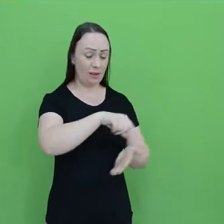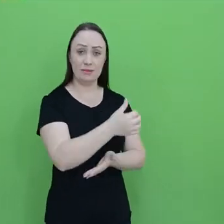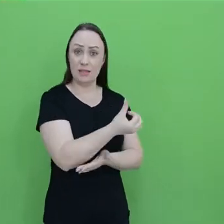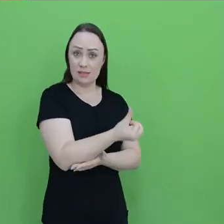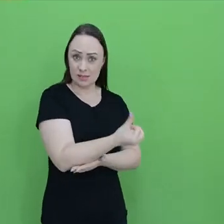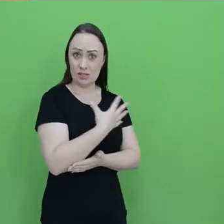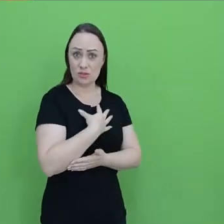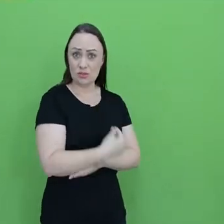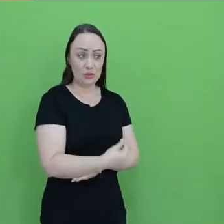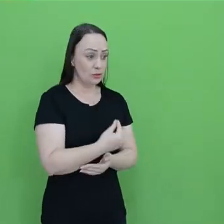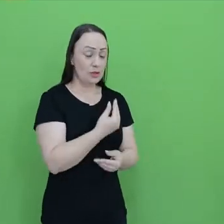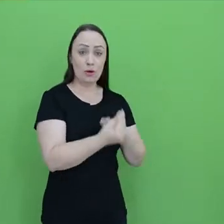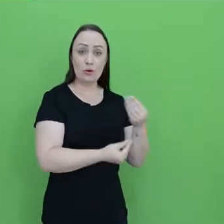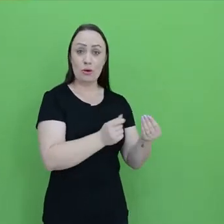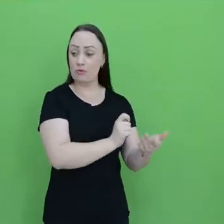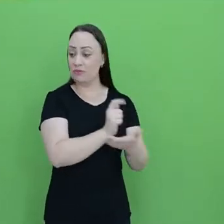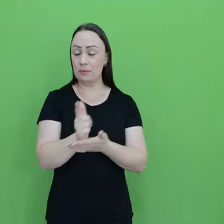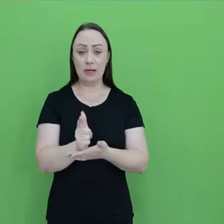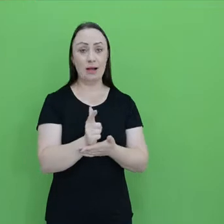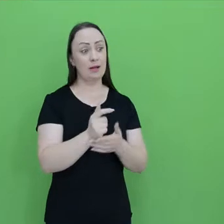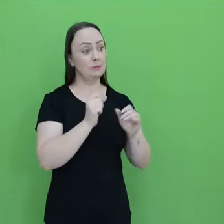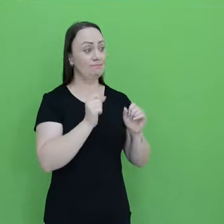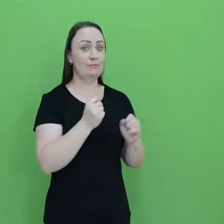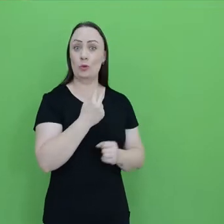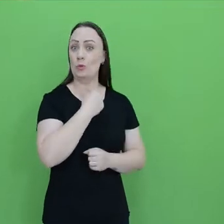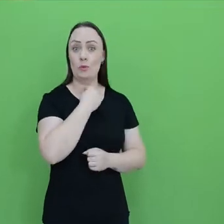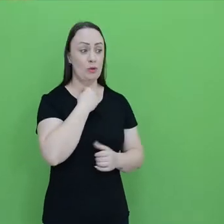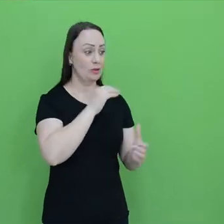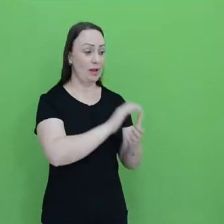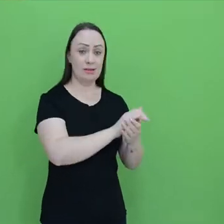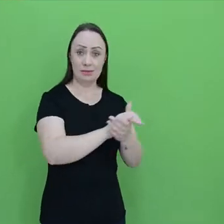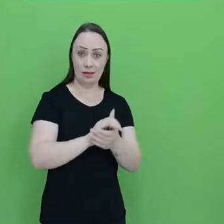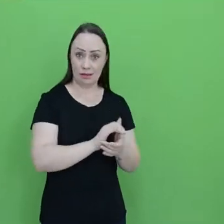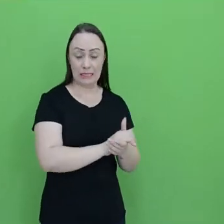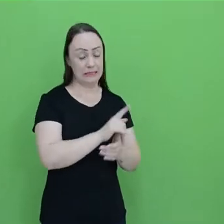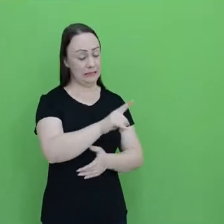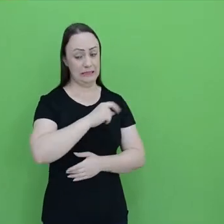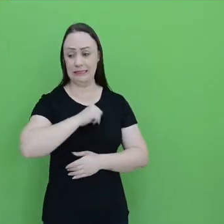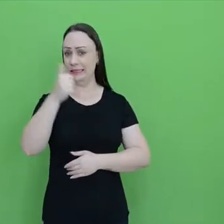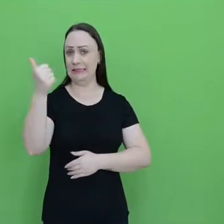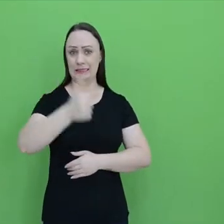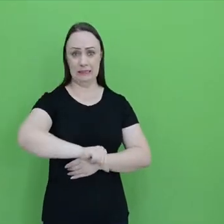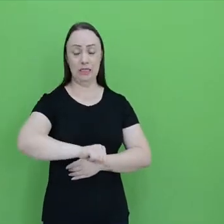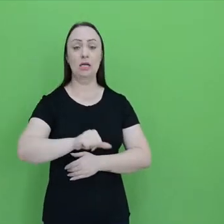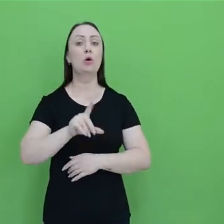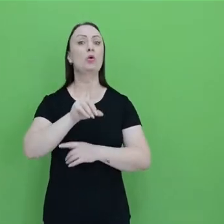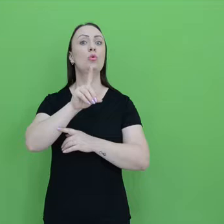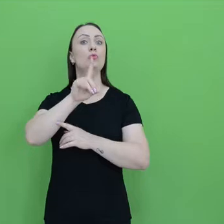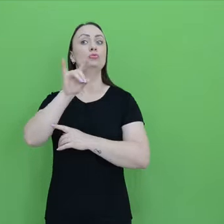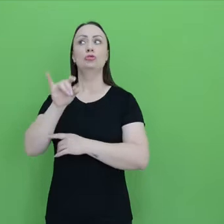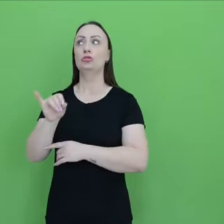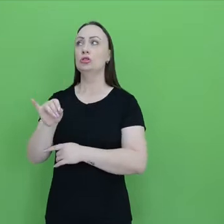casar os seus 6 filhos mais jovens. E isso era péssimo. Numa noite, Ivanka